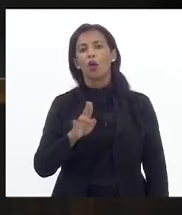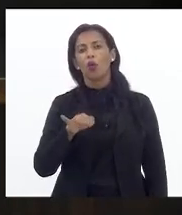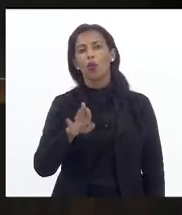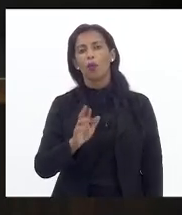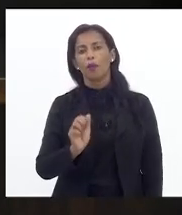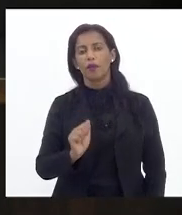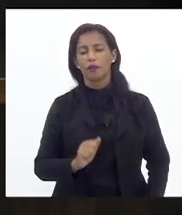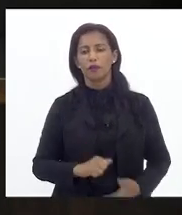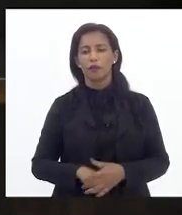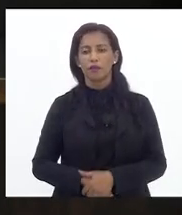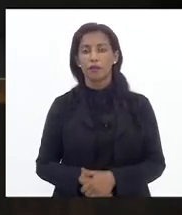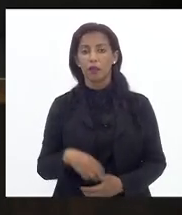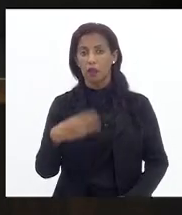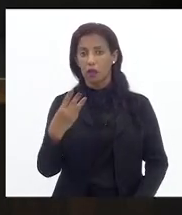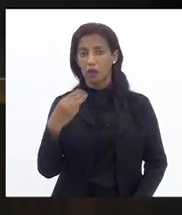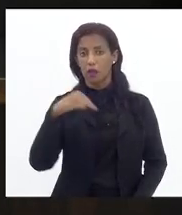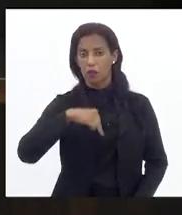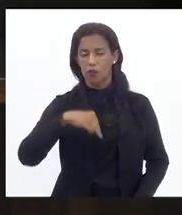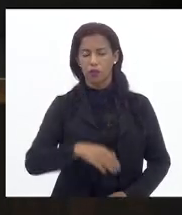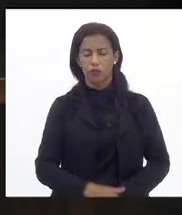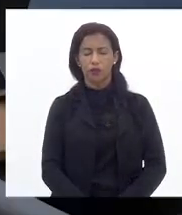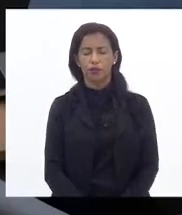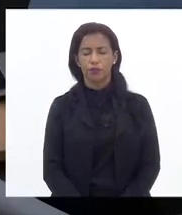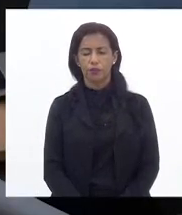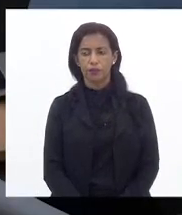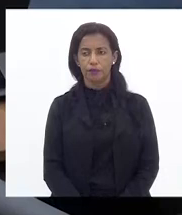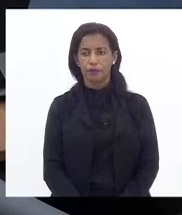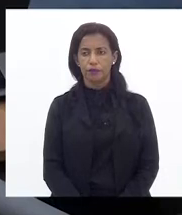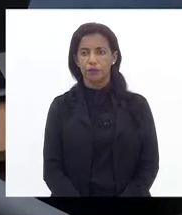a palavra por gentileza 3 minutos